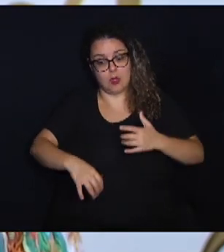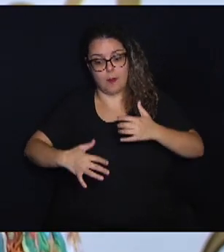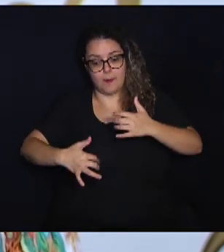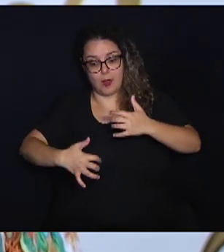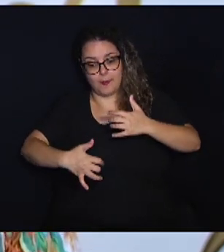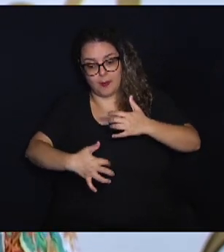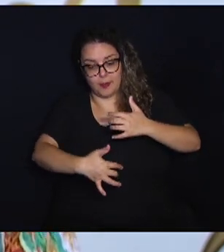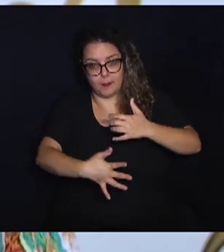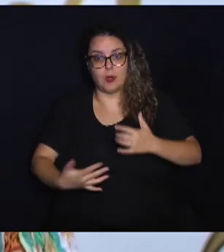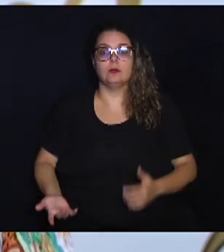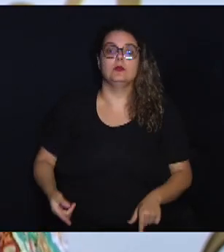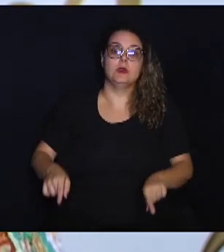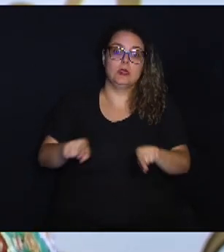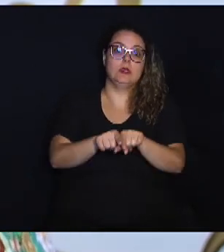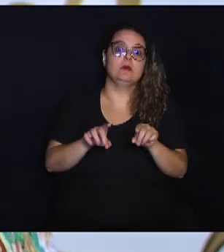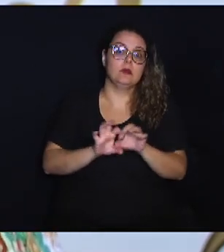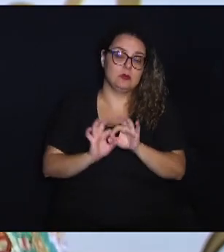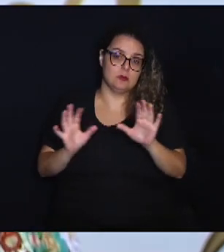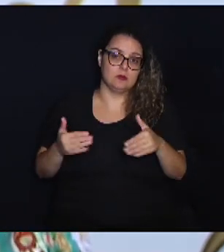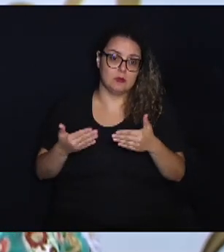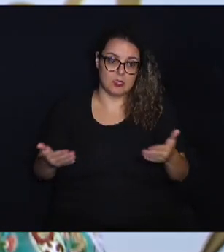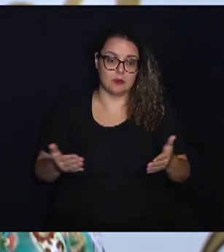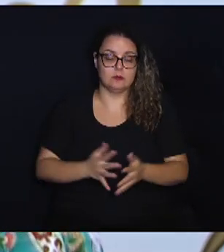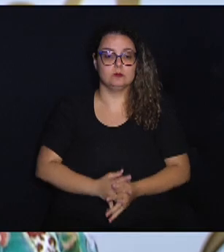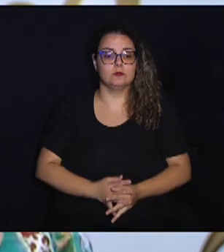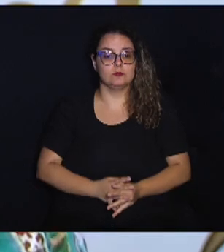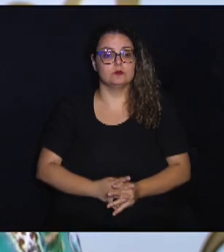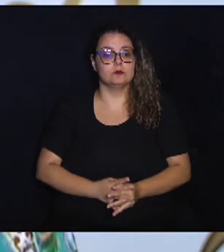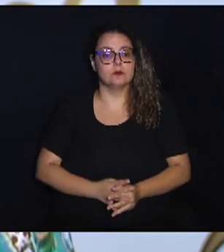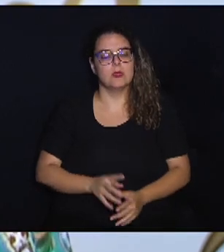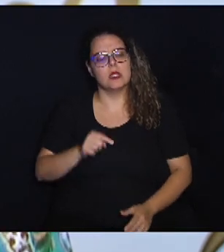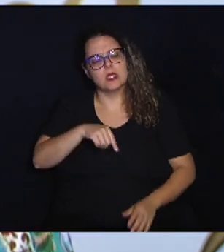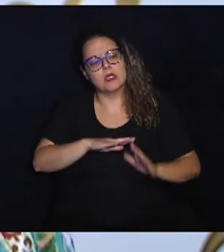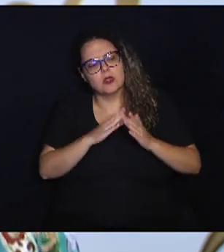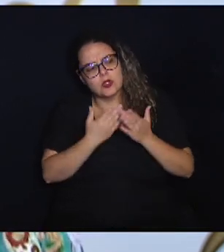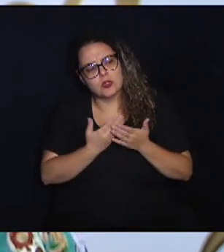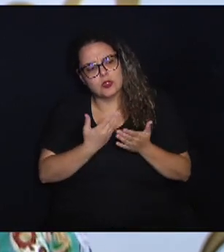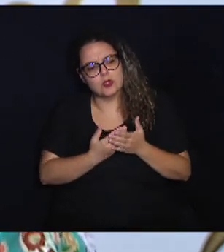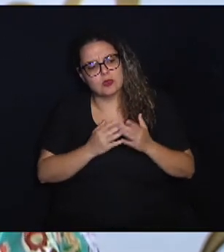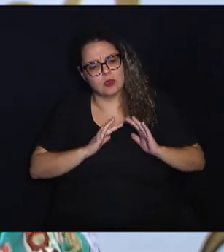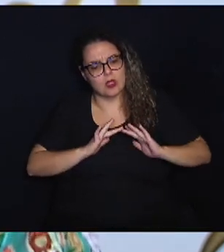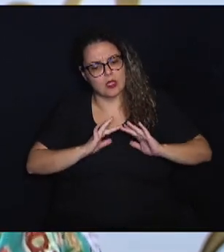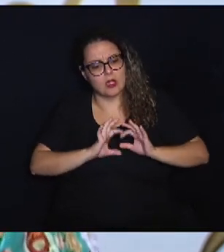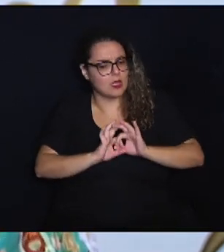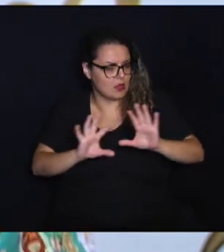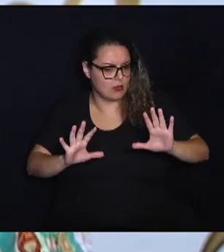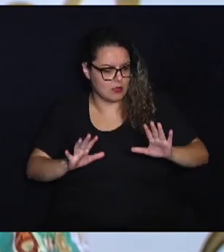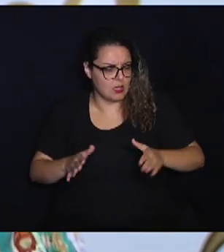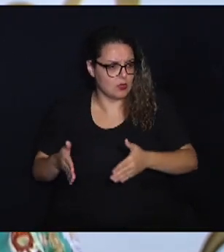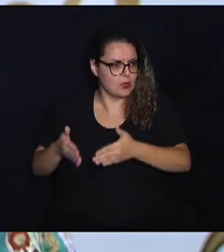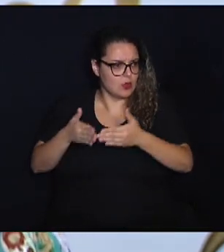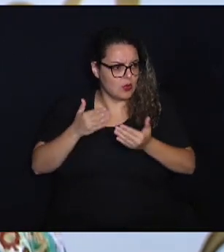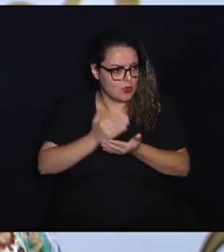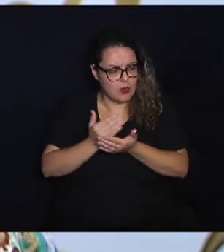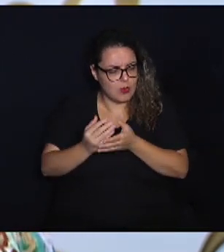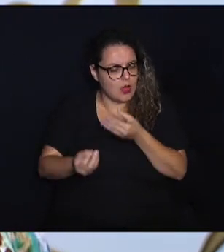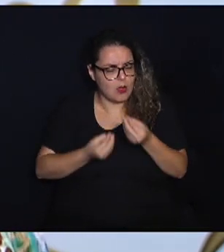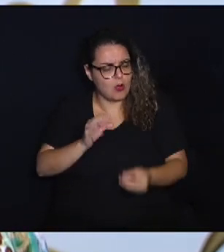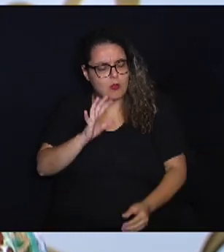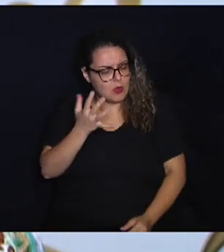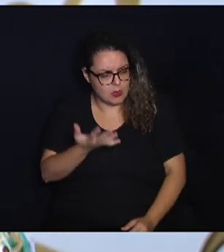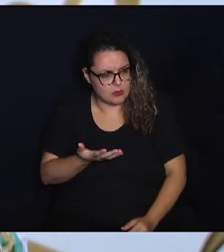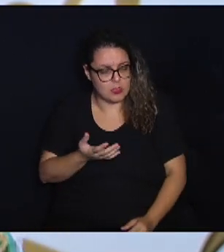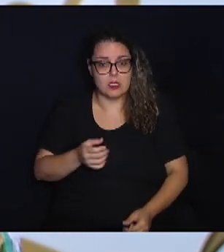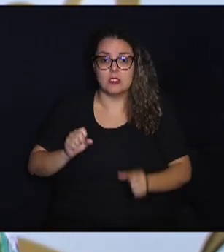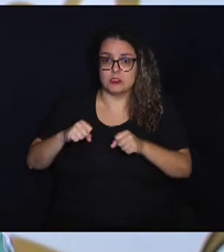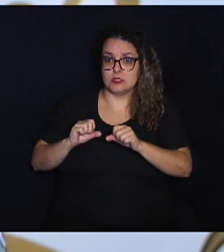esses instrumentos que a gente tem disponibilizado. E aqui a escola cede os instrumentos para os alunos por meio de um empréstimo? Como que funciona isso? Isso,